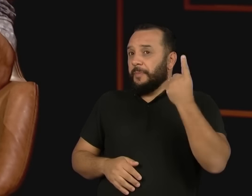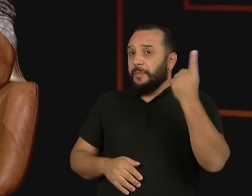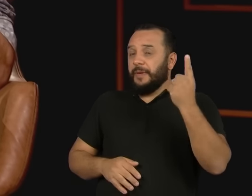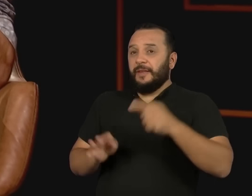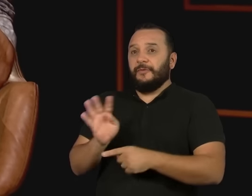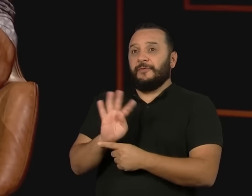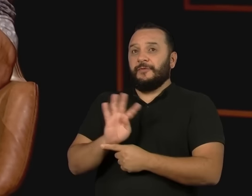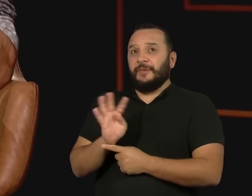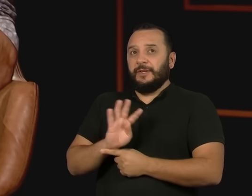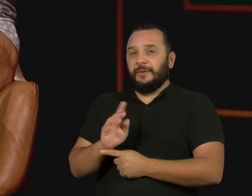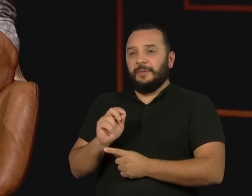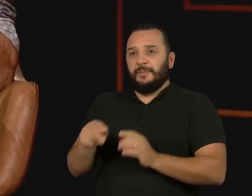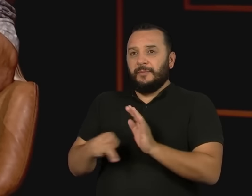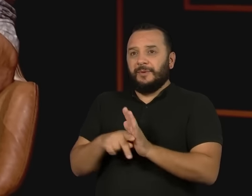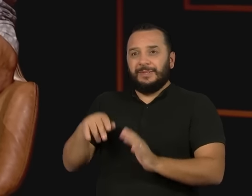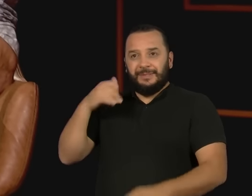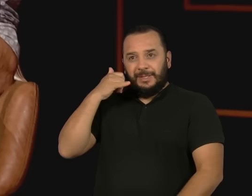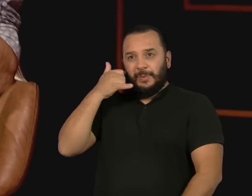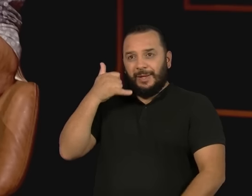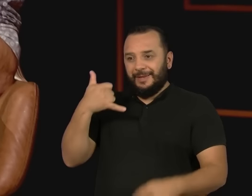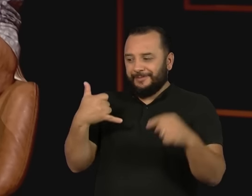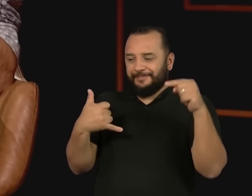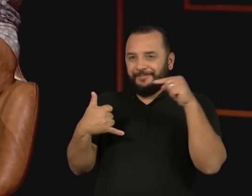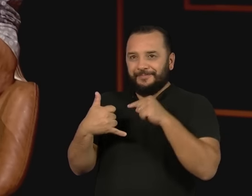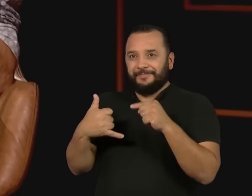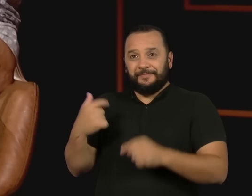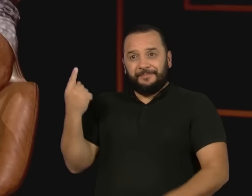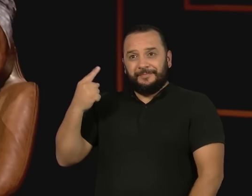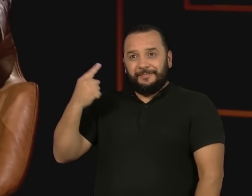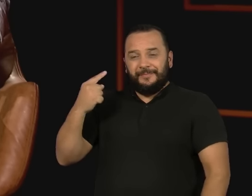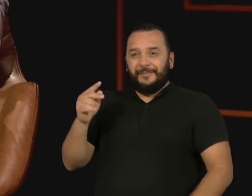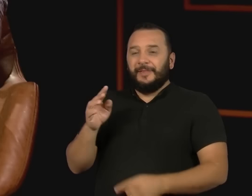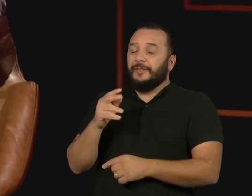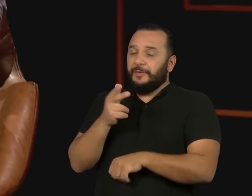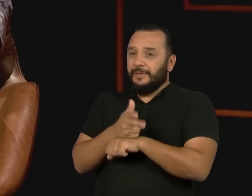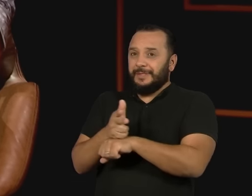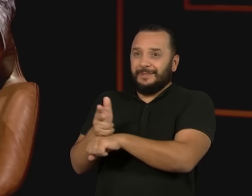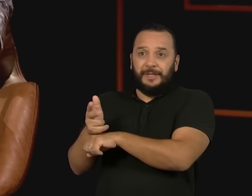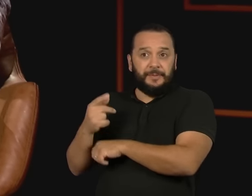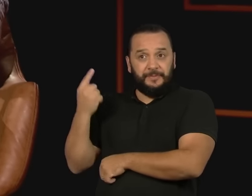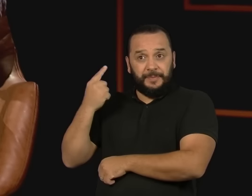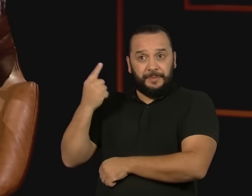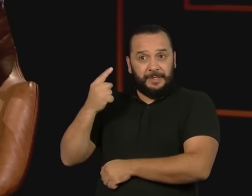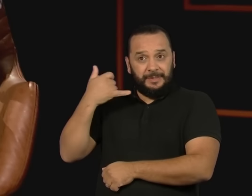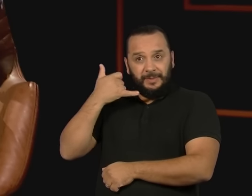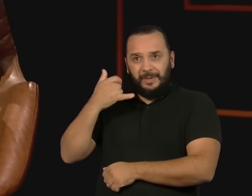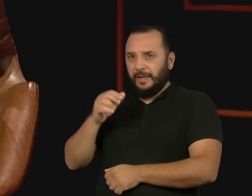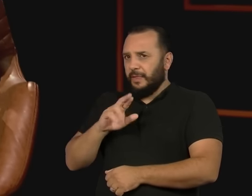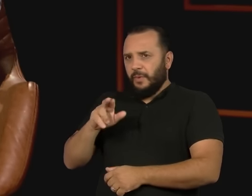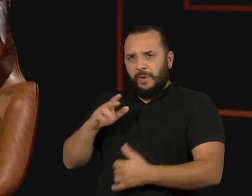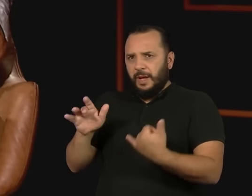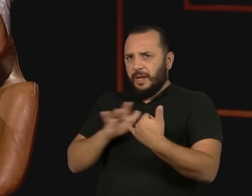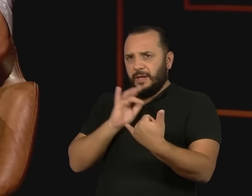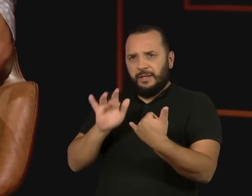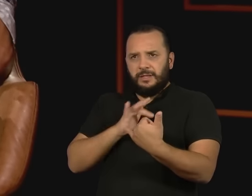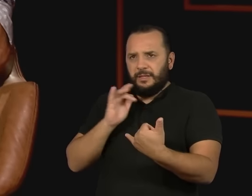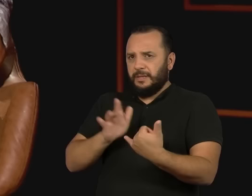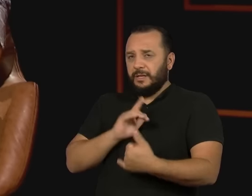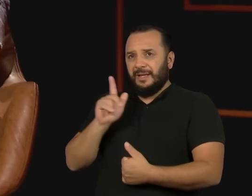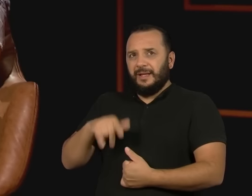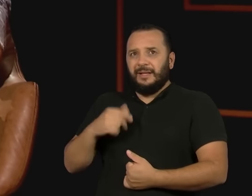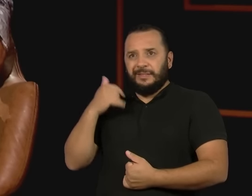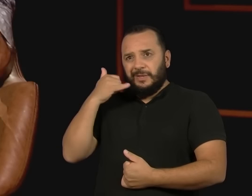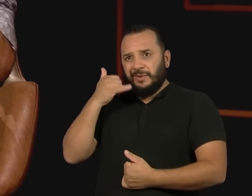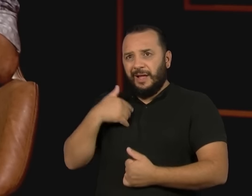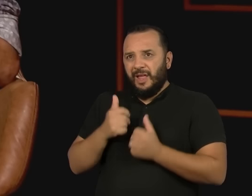filme para celular. Era para ser o primeiro filme feito para o celular, que não era nem touch, não era celulares. Era um celular